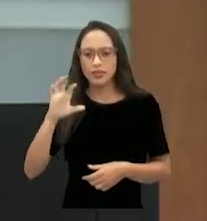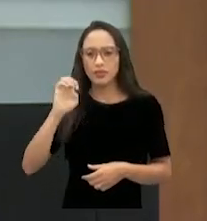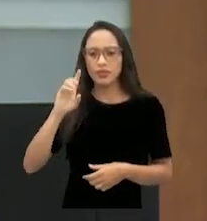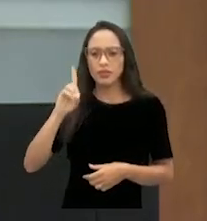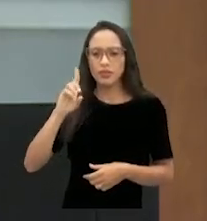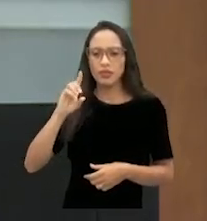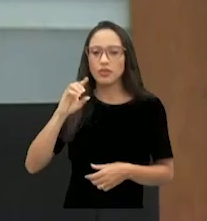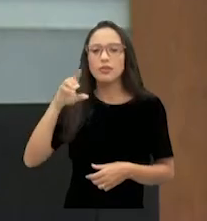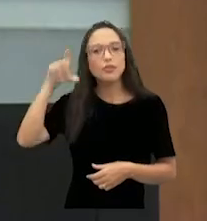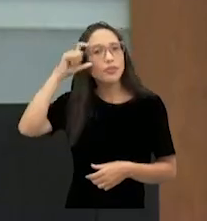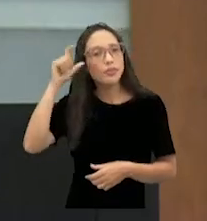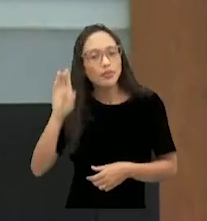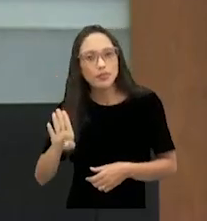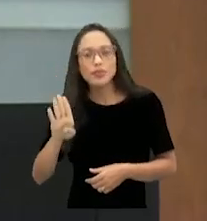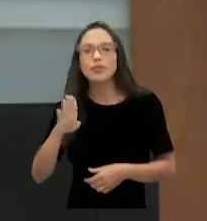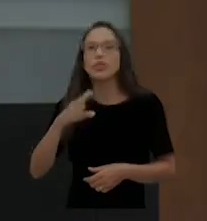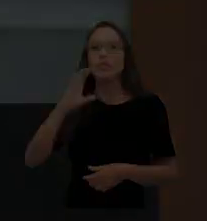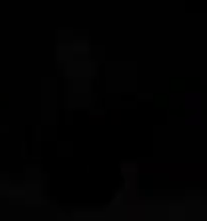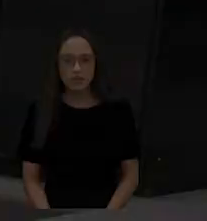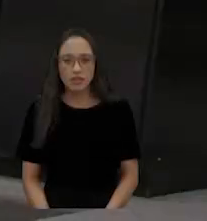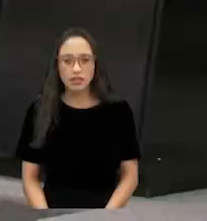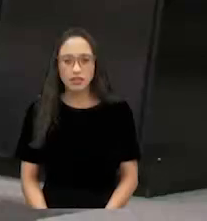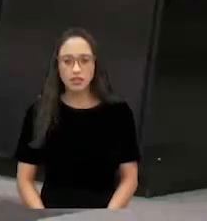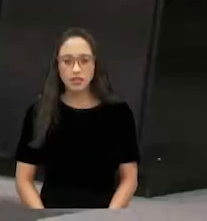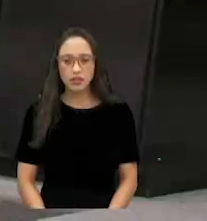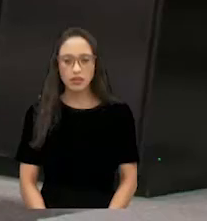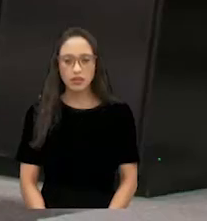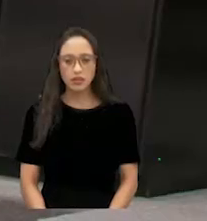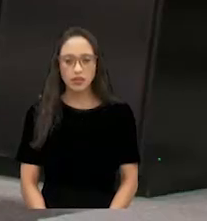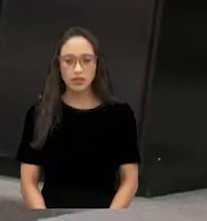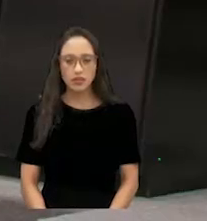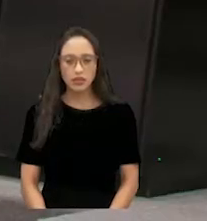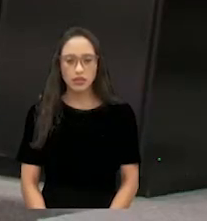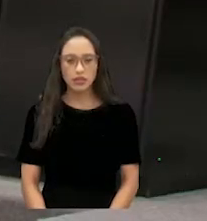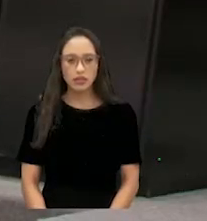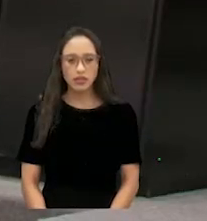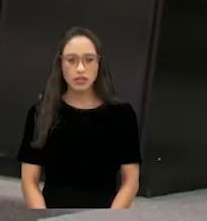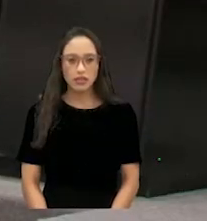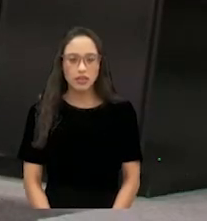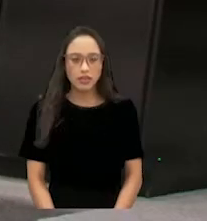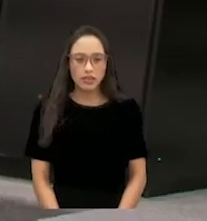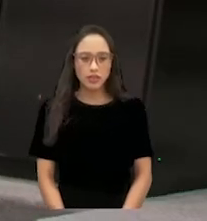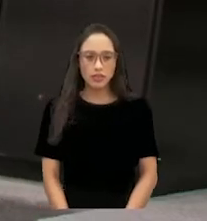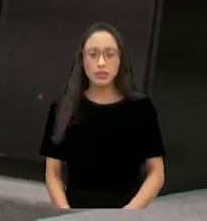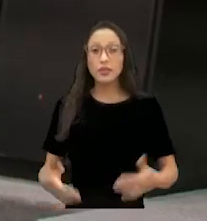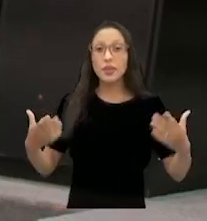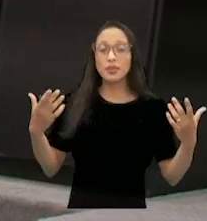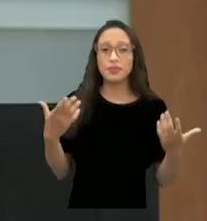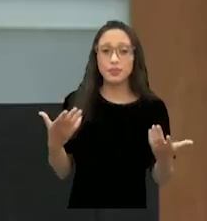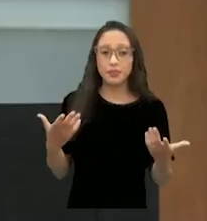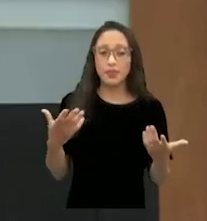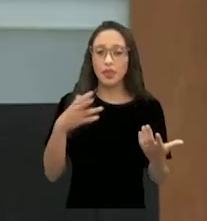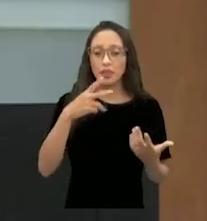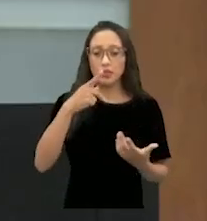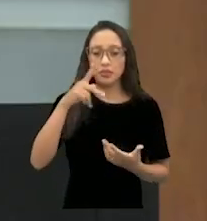Botelho, deputado Carlos Avalone, deputado Wilson. Me dá a relação dos deputados que votaram a favor da PEC,